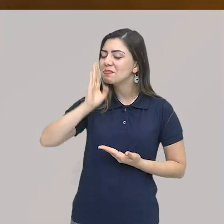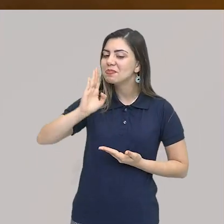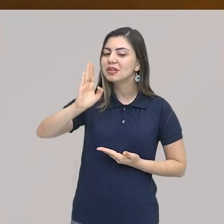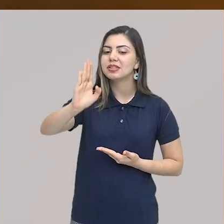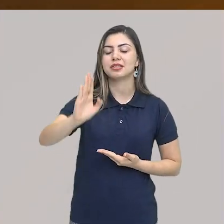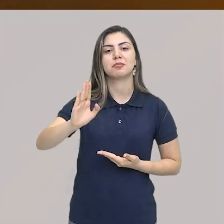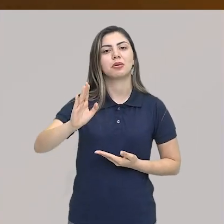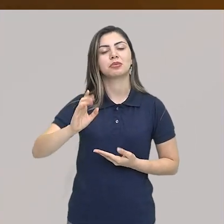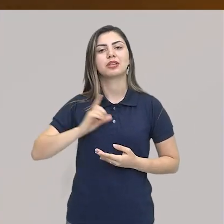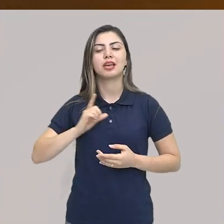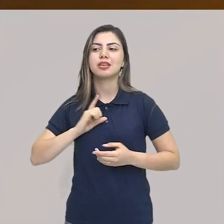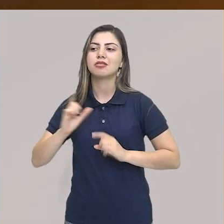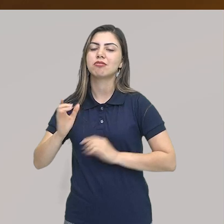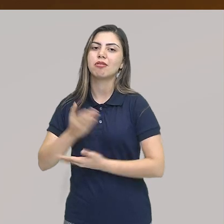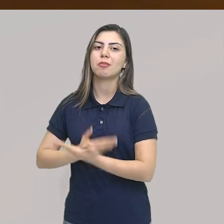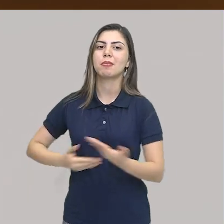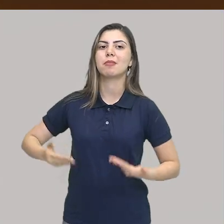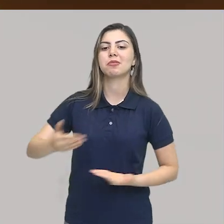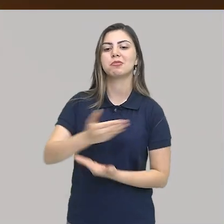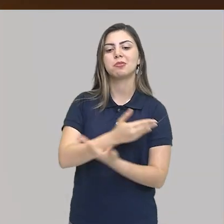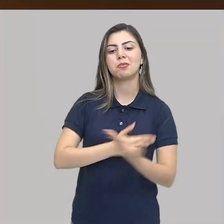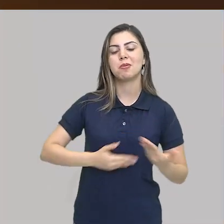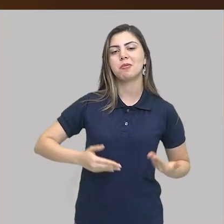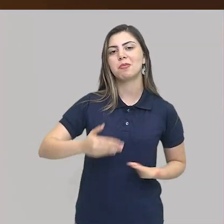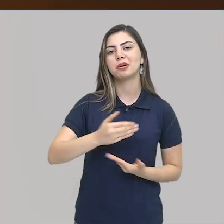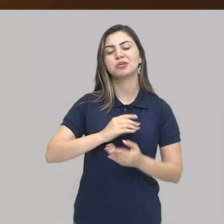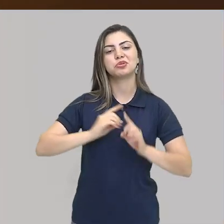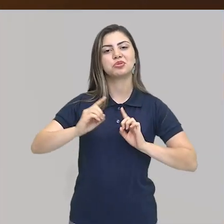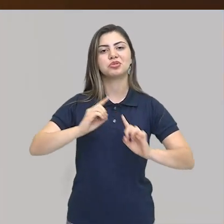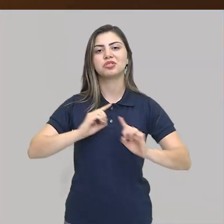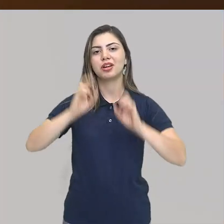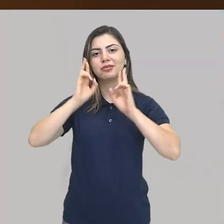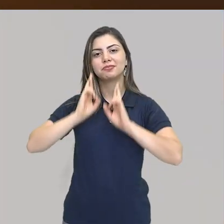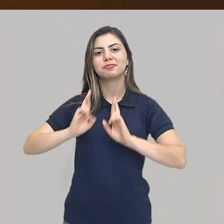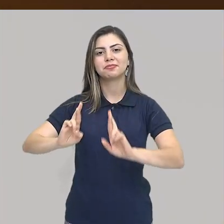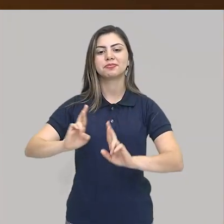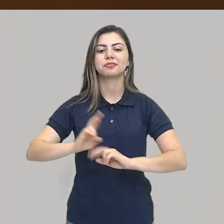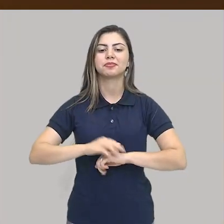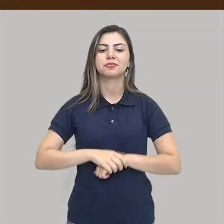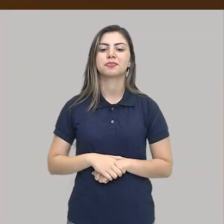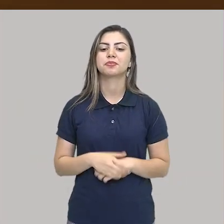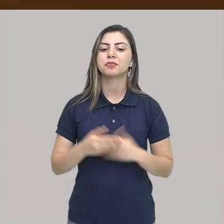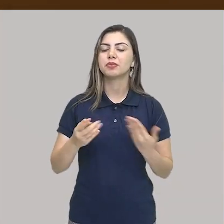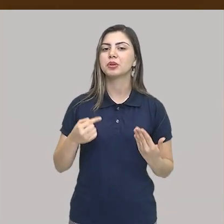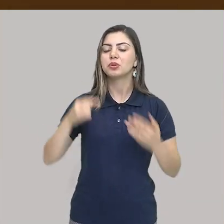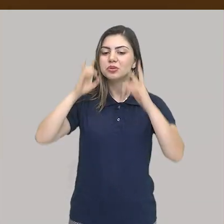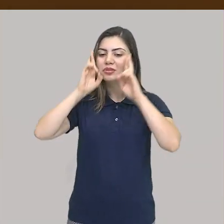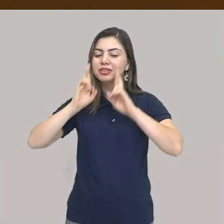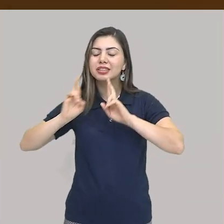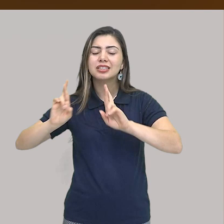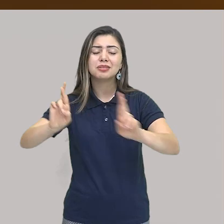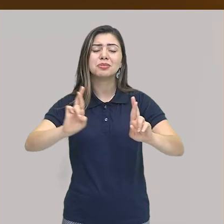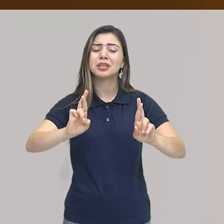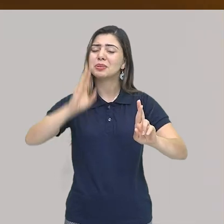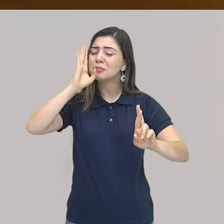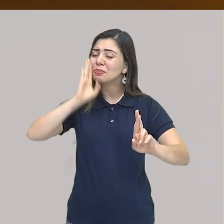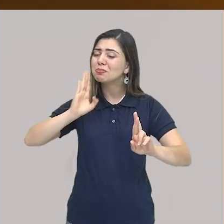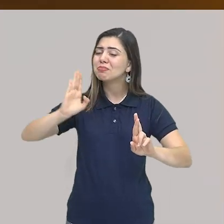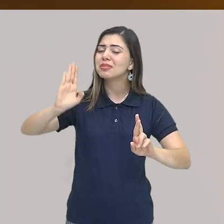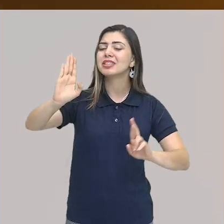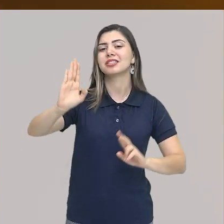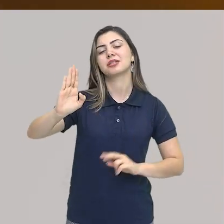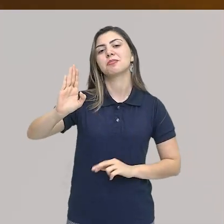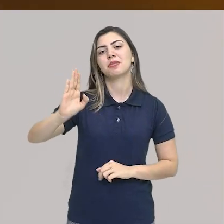centro dos relacionamentos, o centro do diálogo. Respeito. O respeito é o princípio e é o